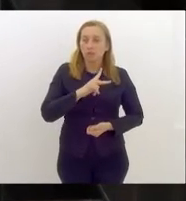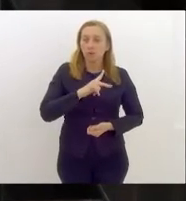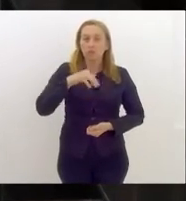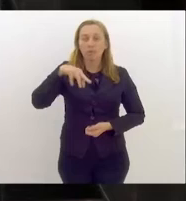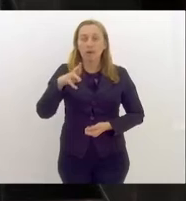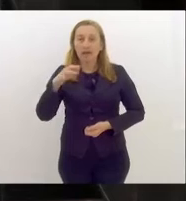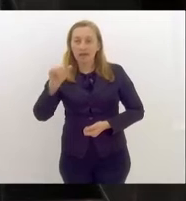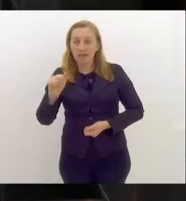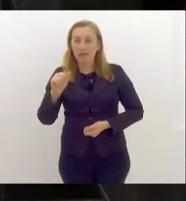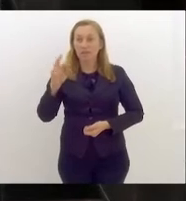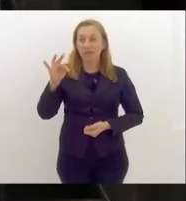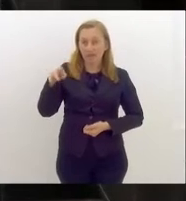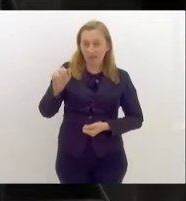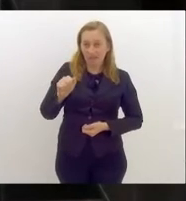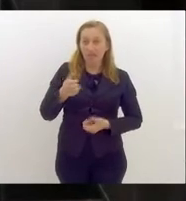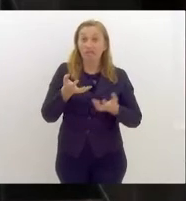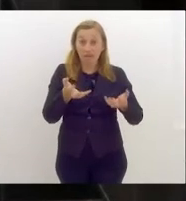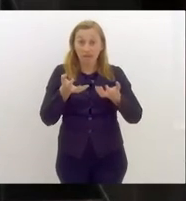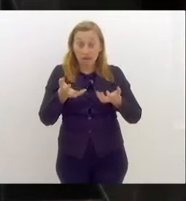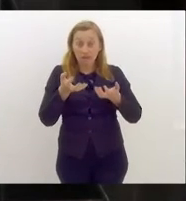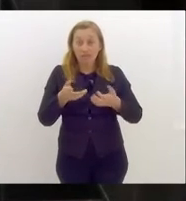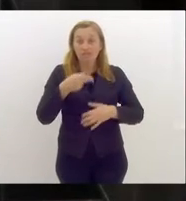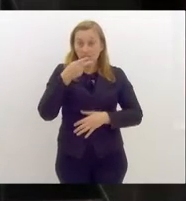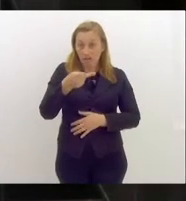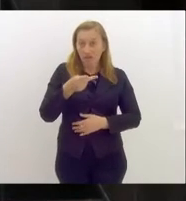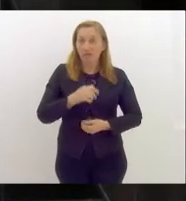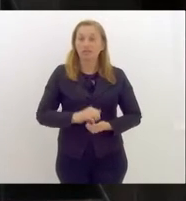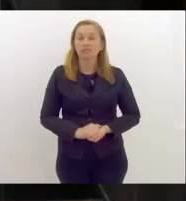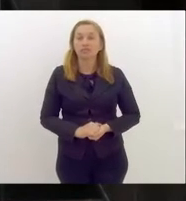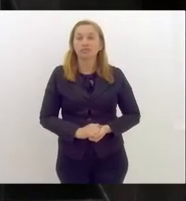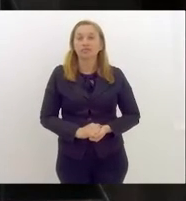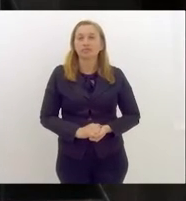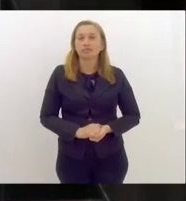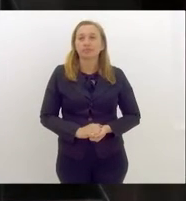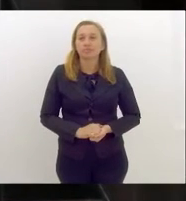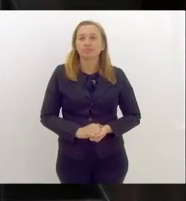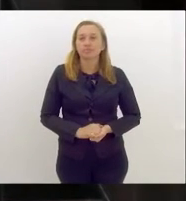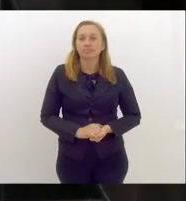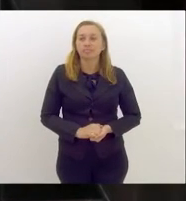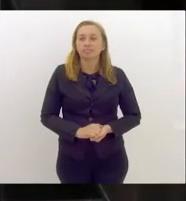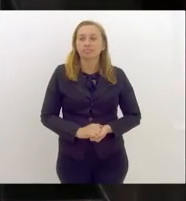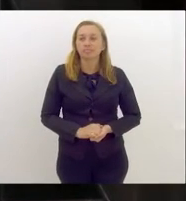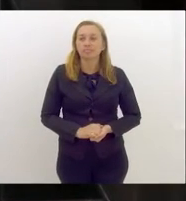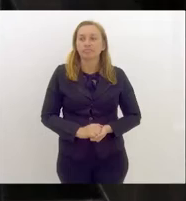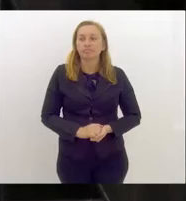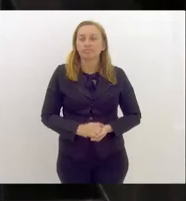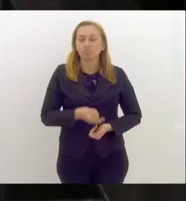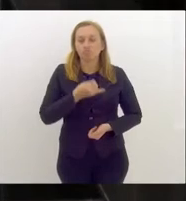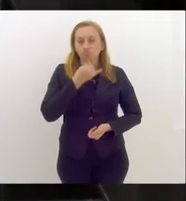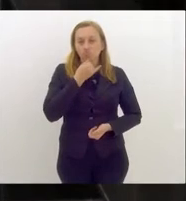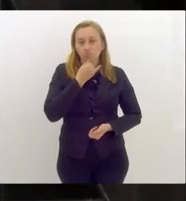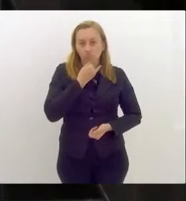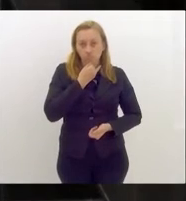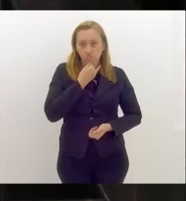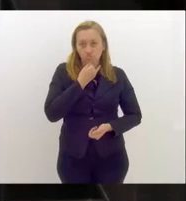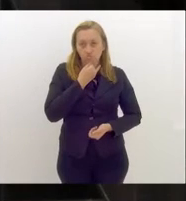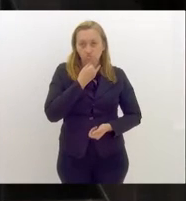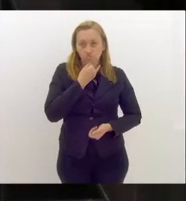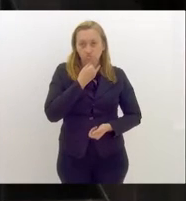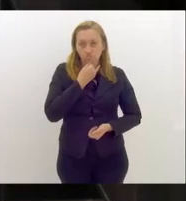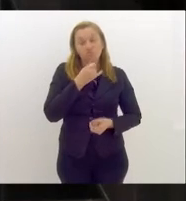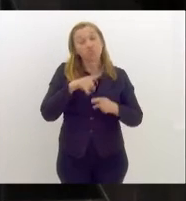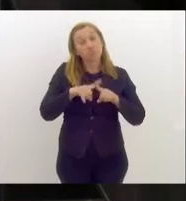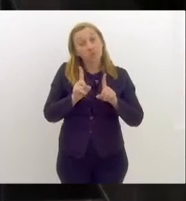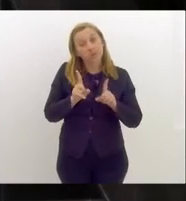Bethânia Enfim então quero destacar com tristeza né mas